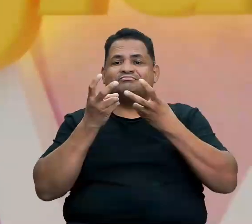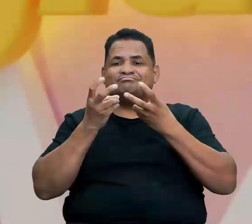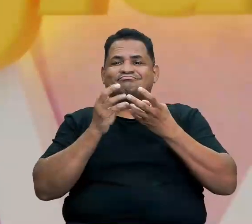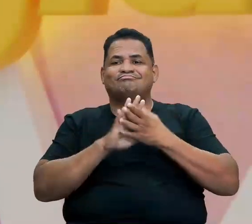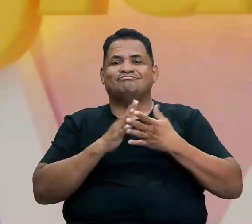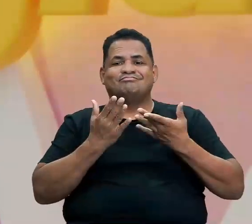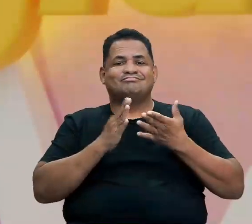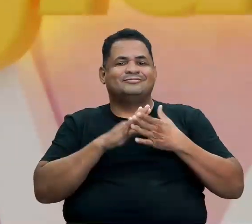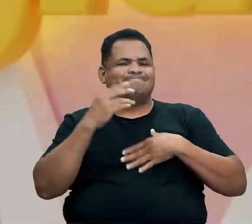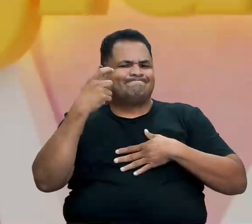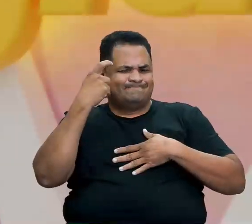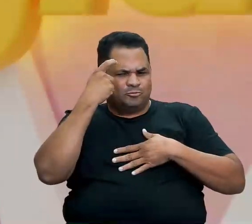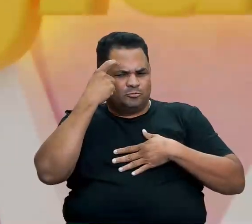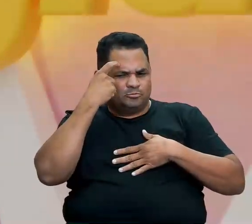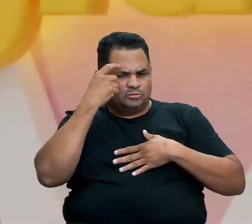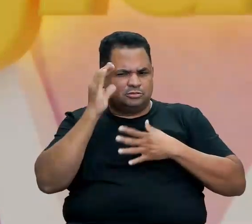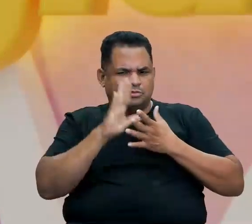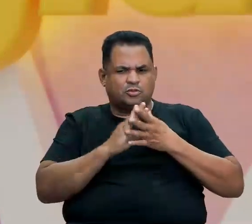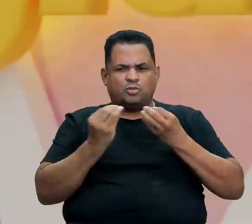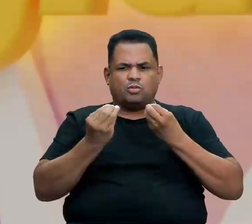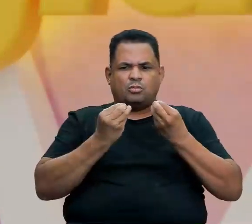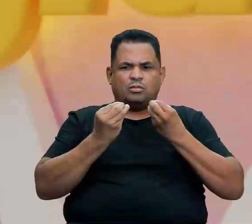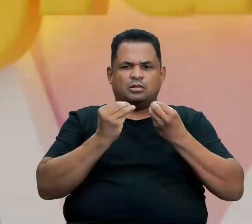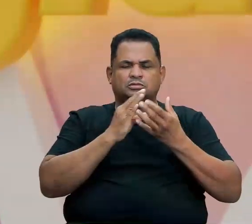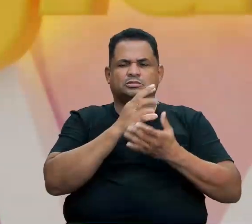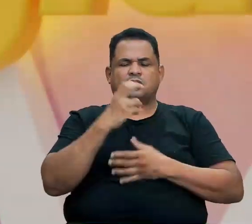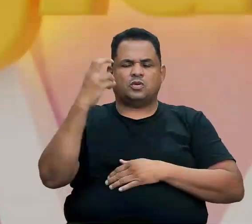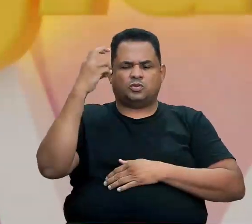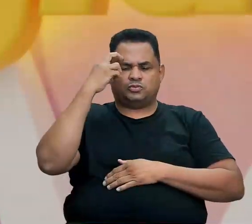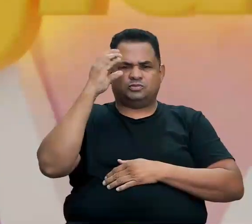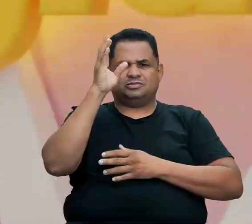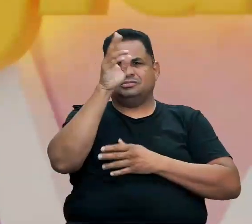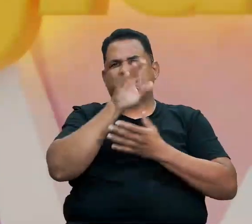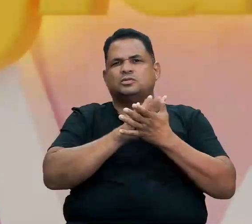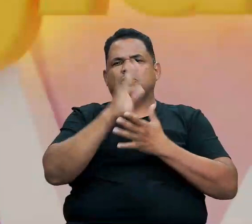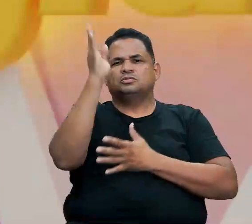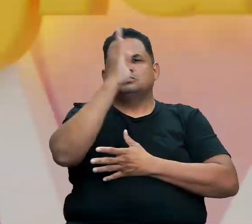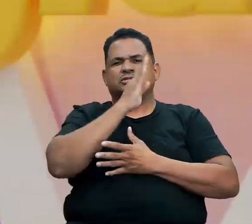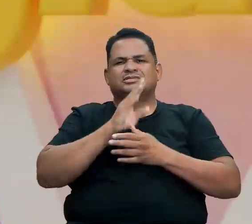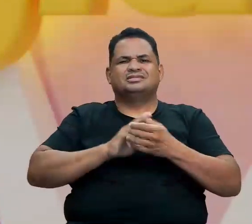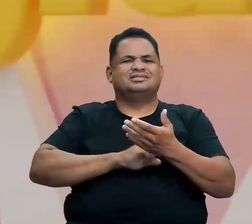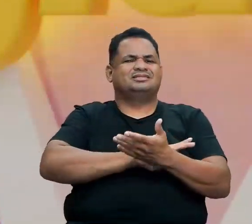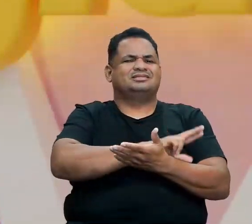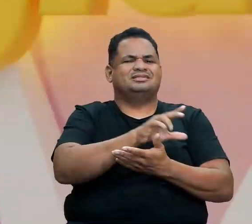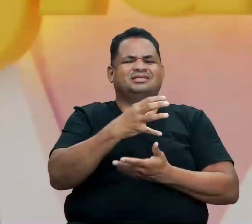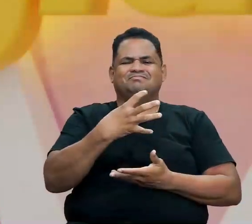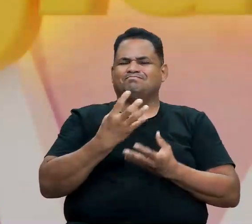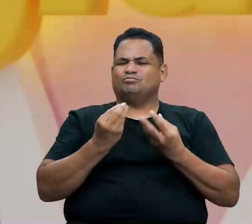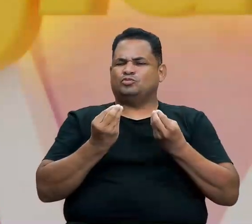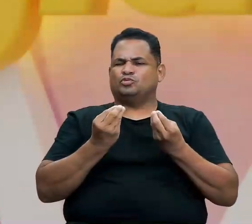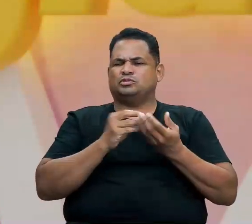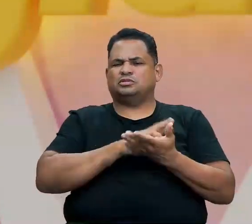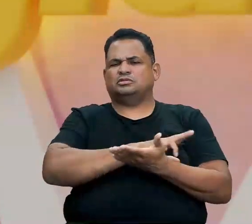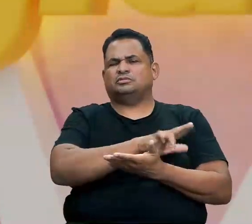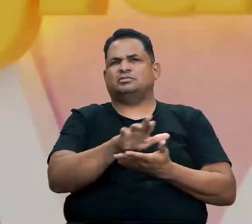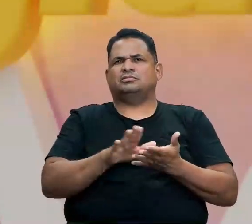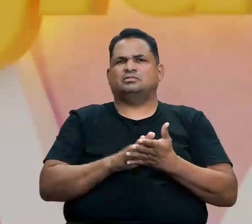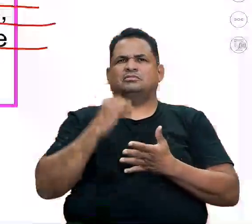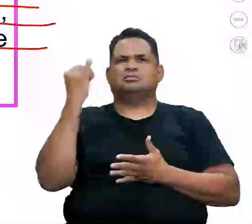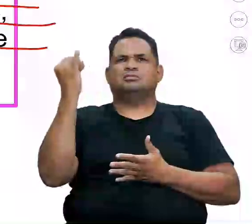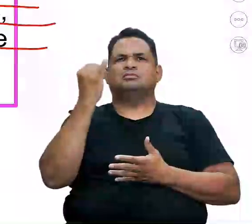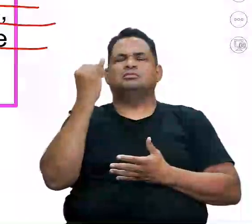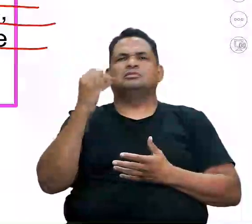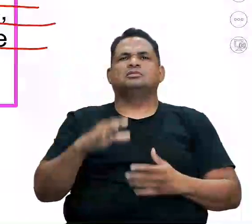ciente do quanto que essa nossa cultura, do quanto que esse nosso Brasil ele é diverso, né? É importante entender isso, né? Vamos ao